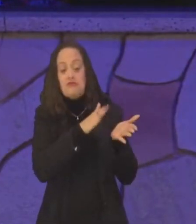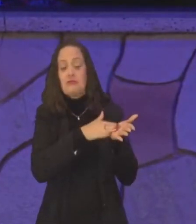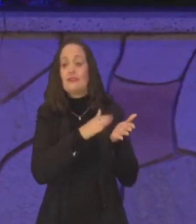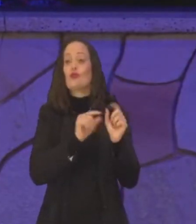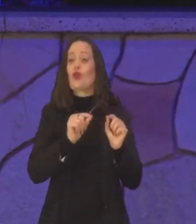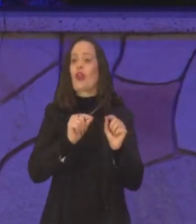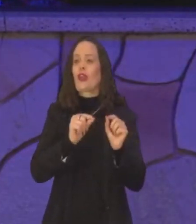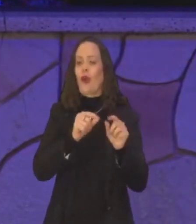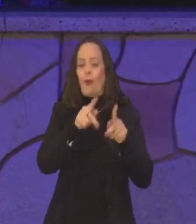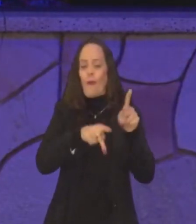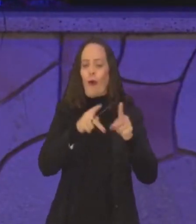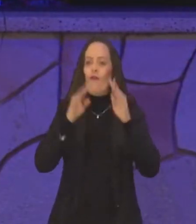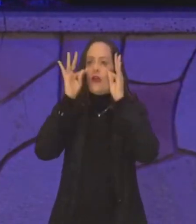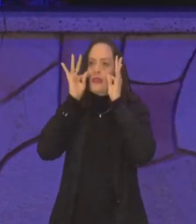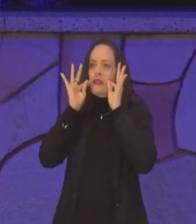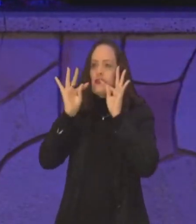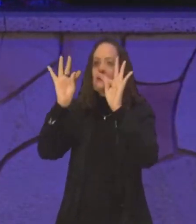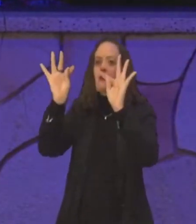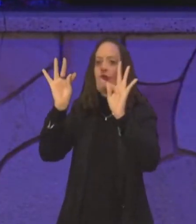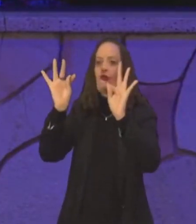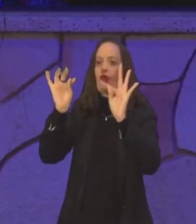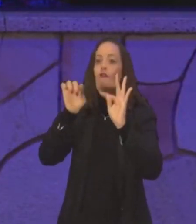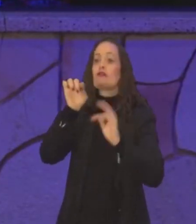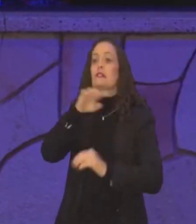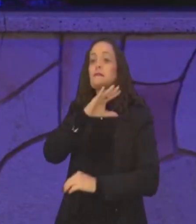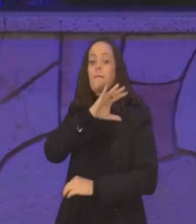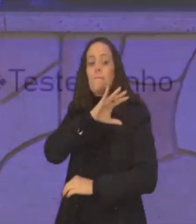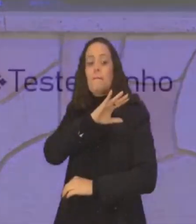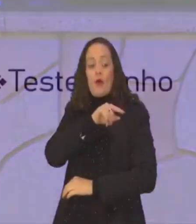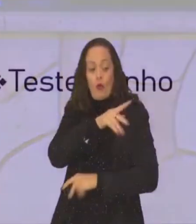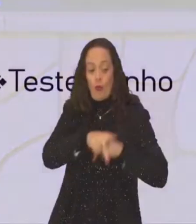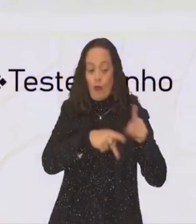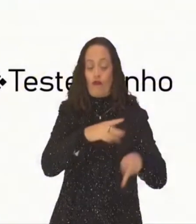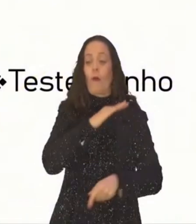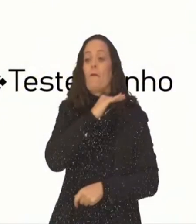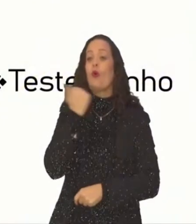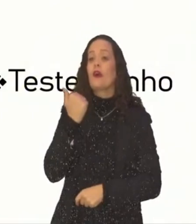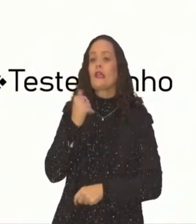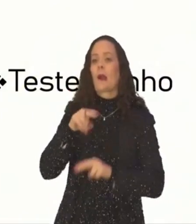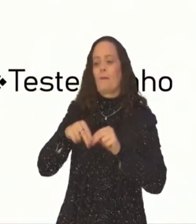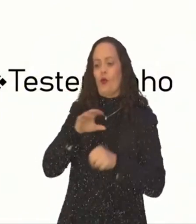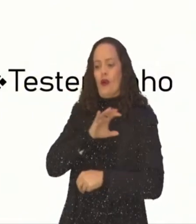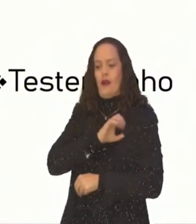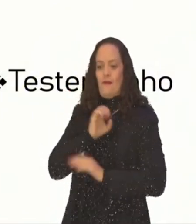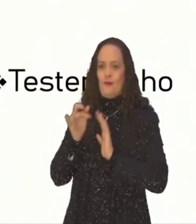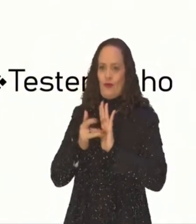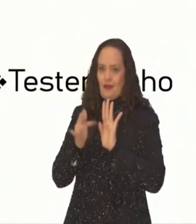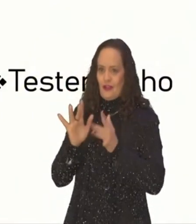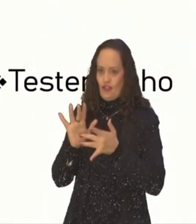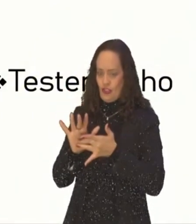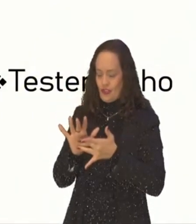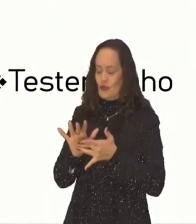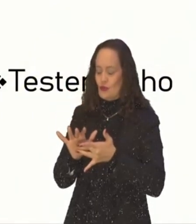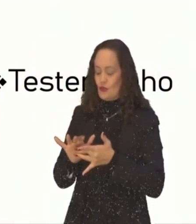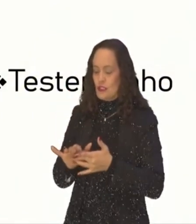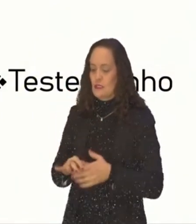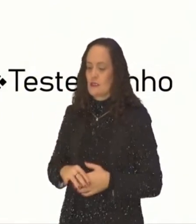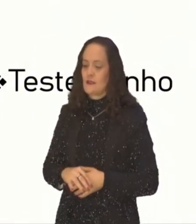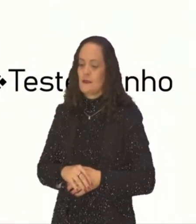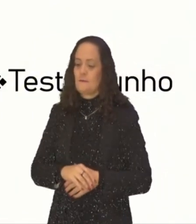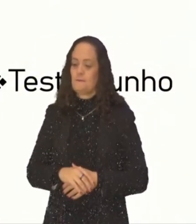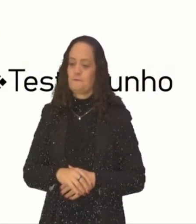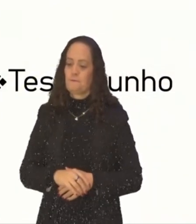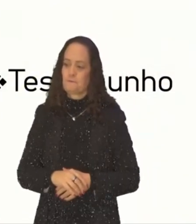testemunho: vocês morrem por amor a mim. Este é o elogio que o Senhor trata